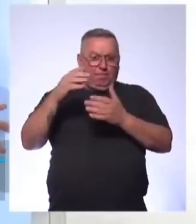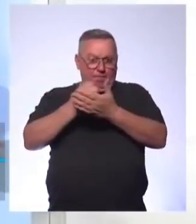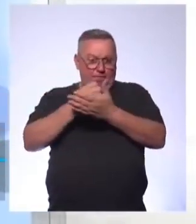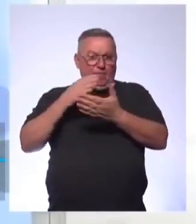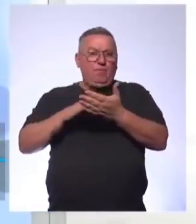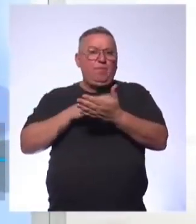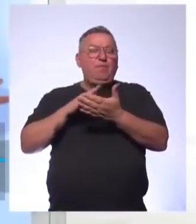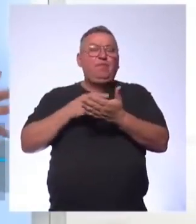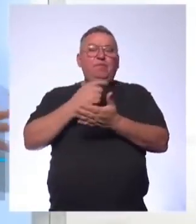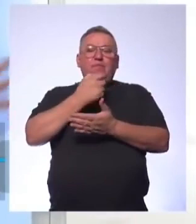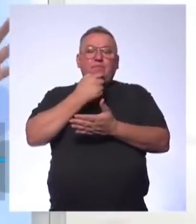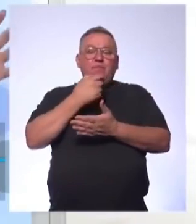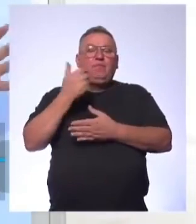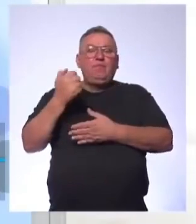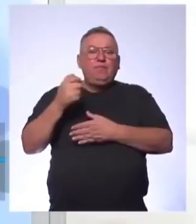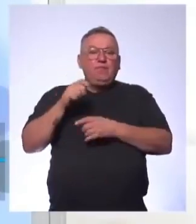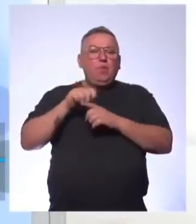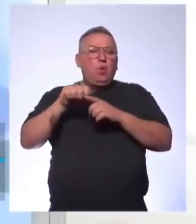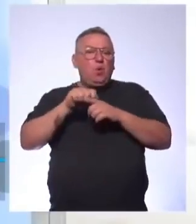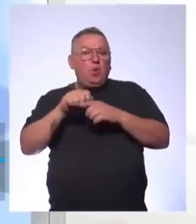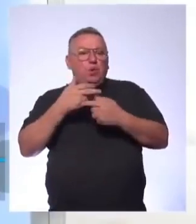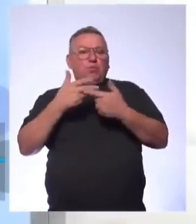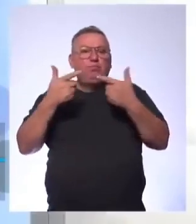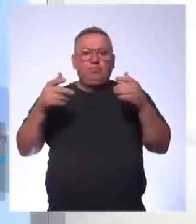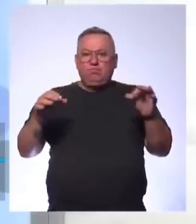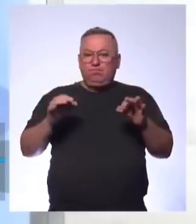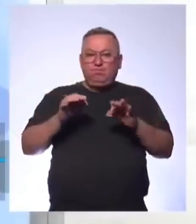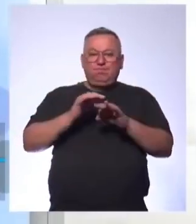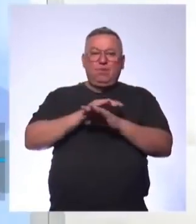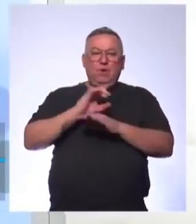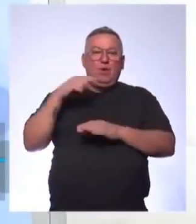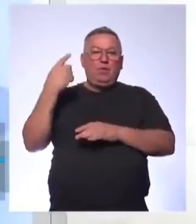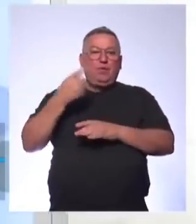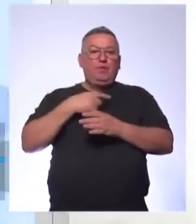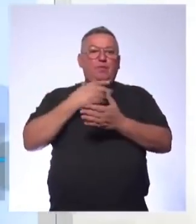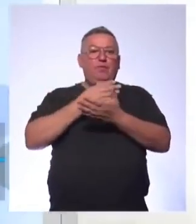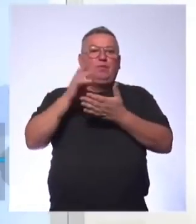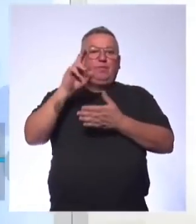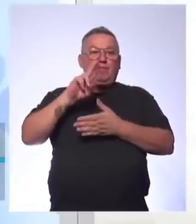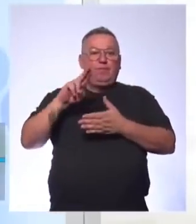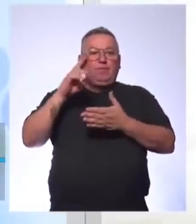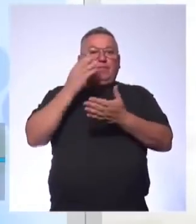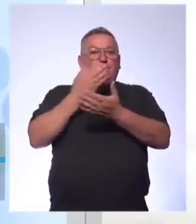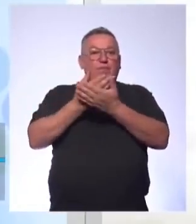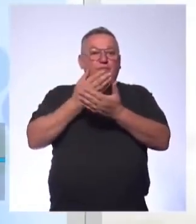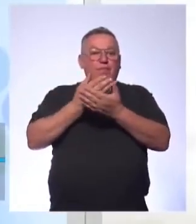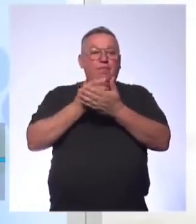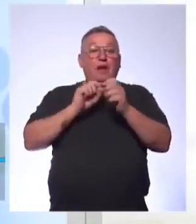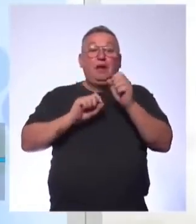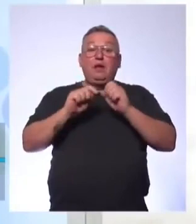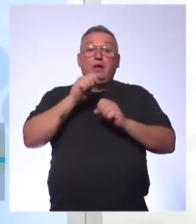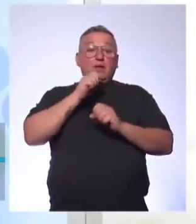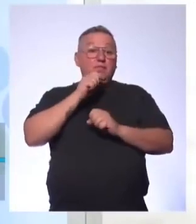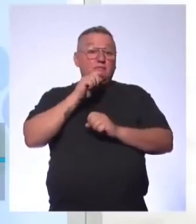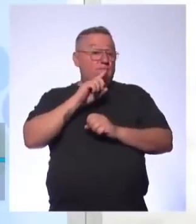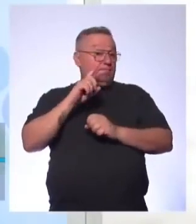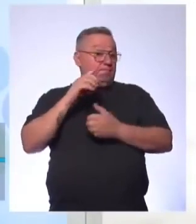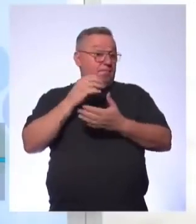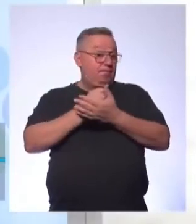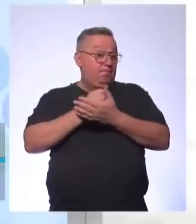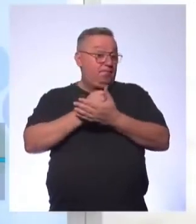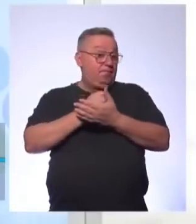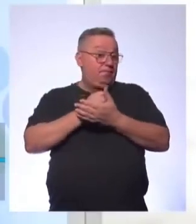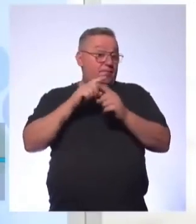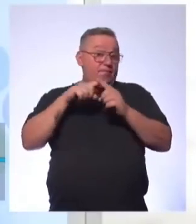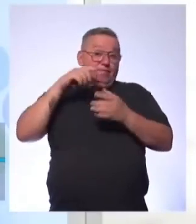sua apostila, pega o seu caderno, deixa aí do lado, né? Para a gente começar a usar na nossa aula. Quem ainda não providenciou a apostila vai ter que